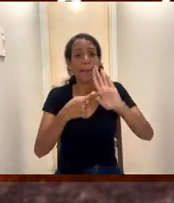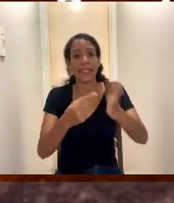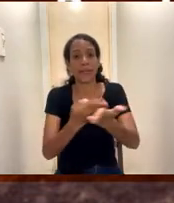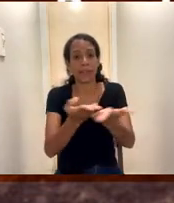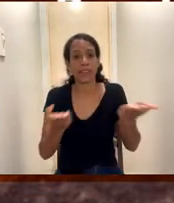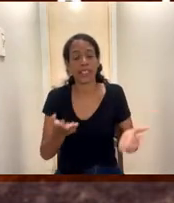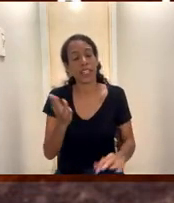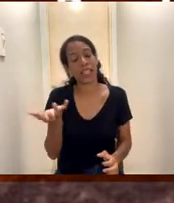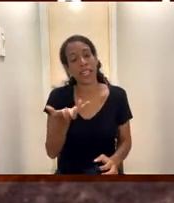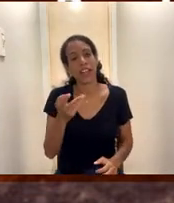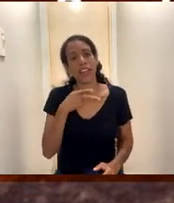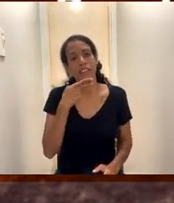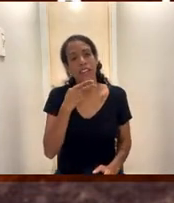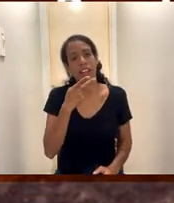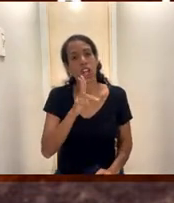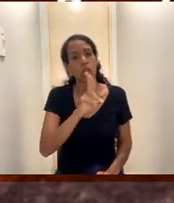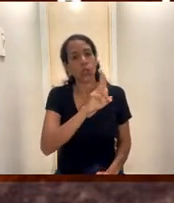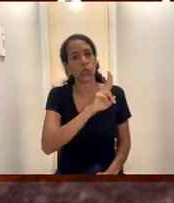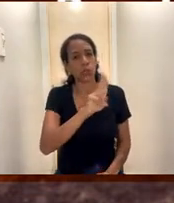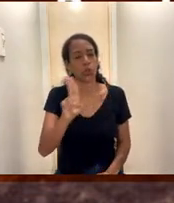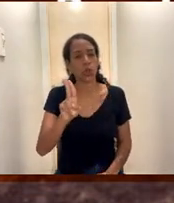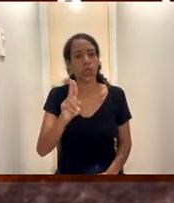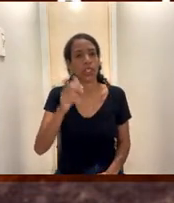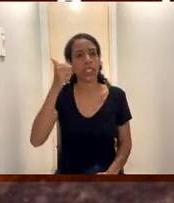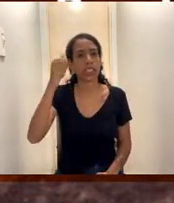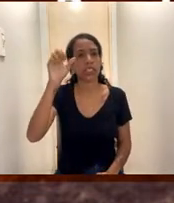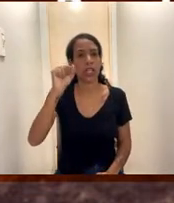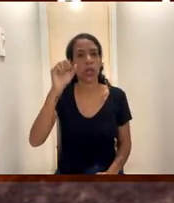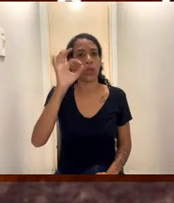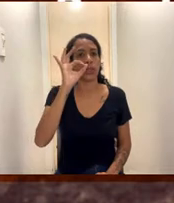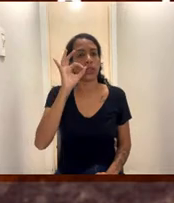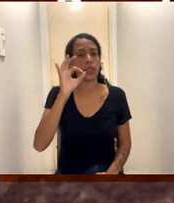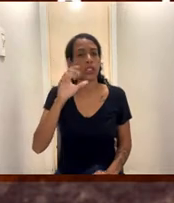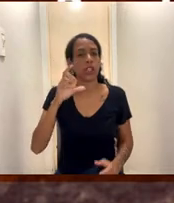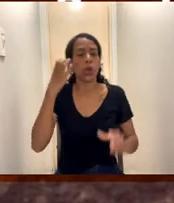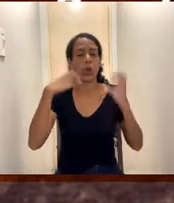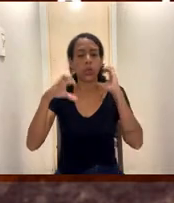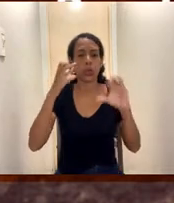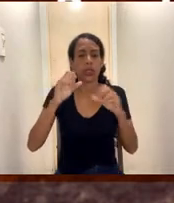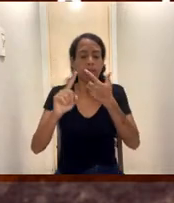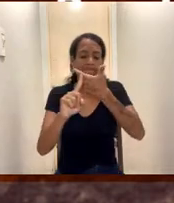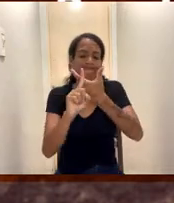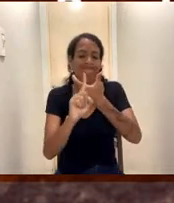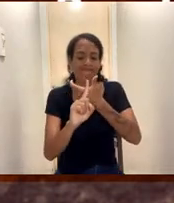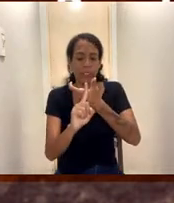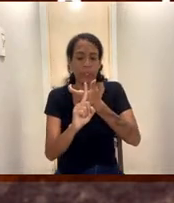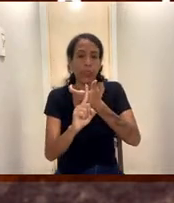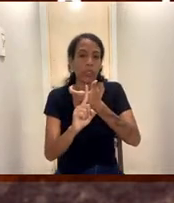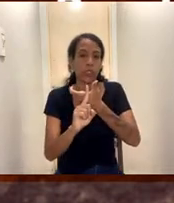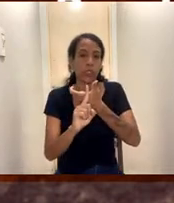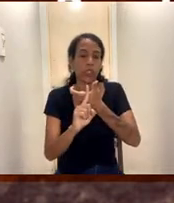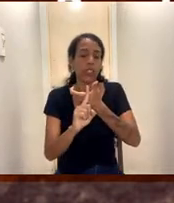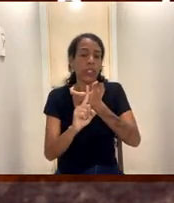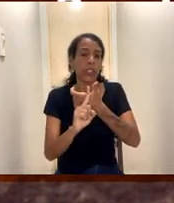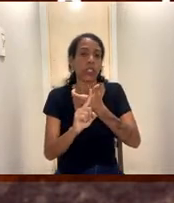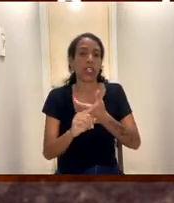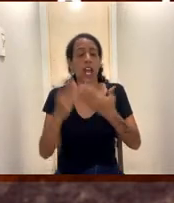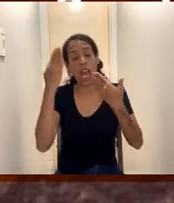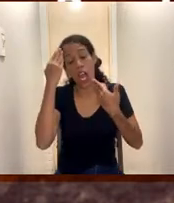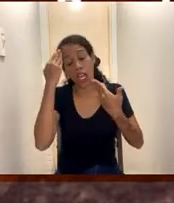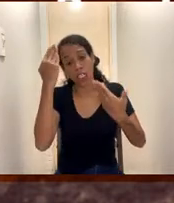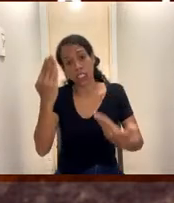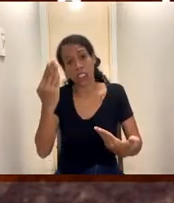mas quero, já em nome do 18º Plenário do Conselho Federal de Psicologia,